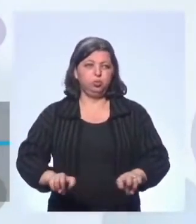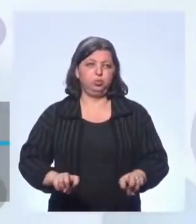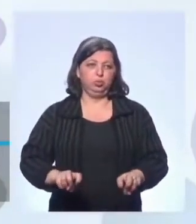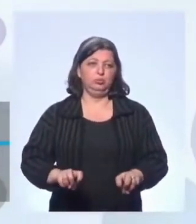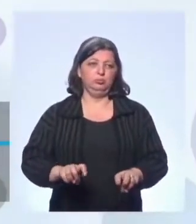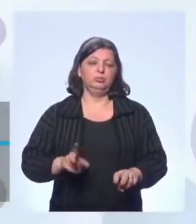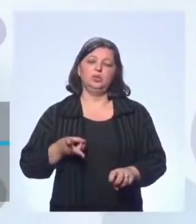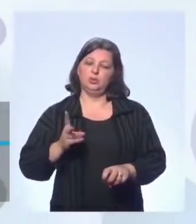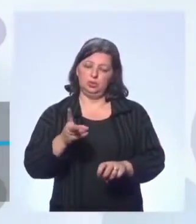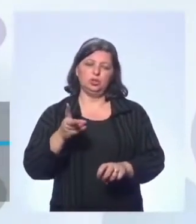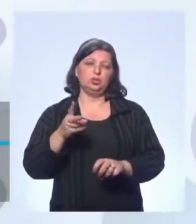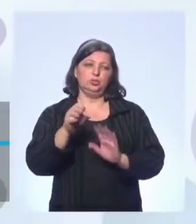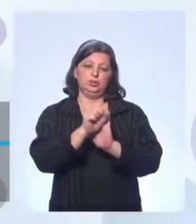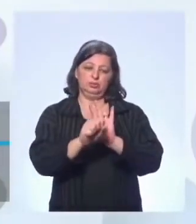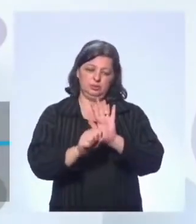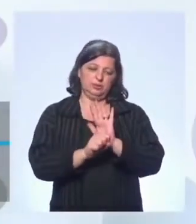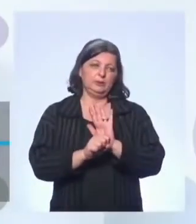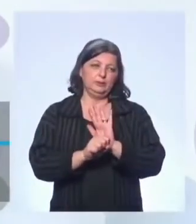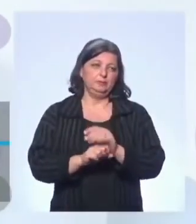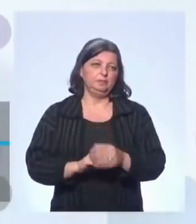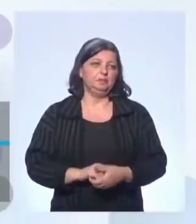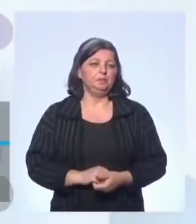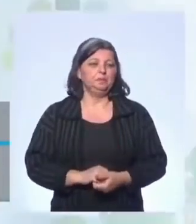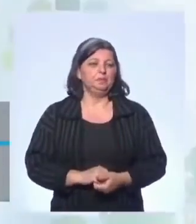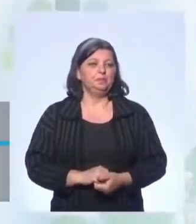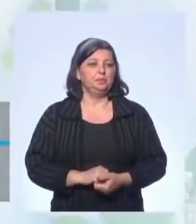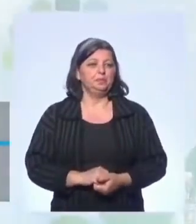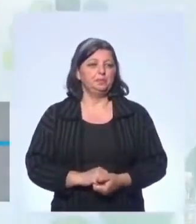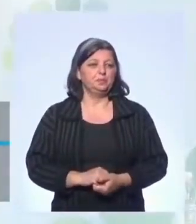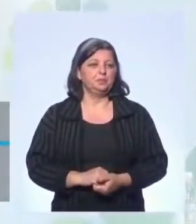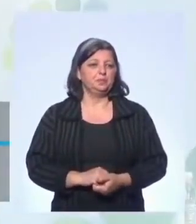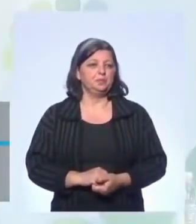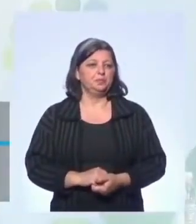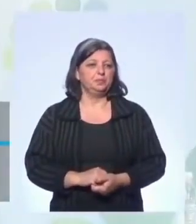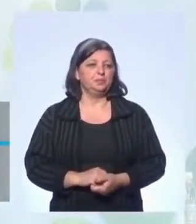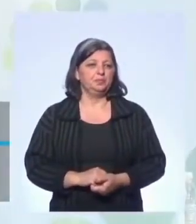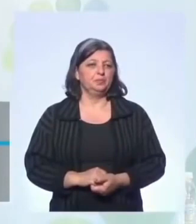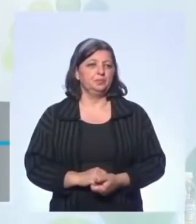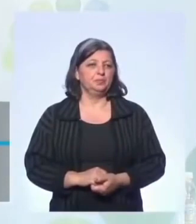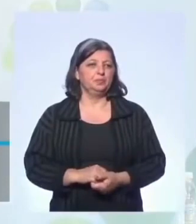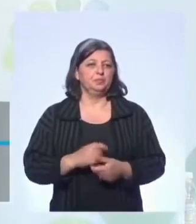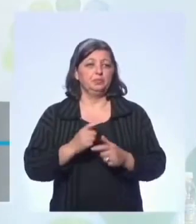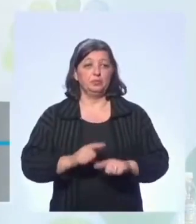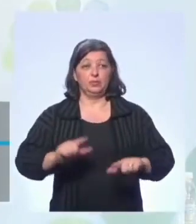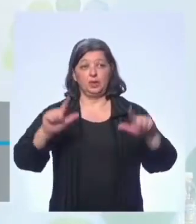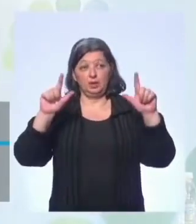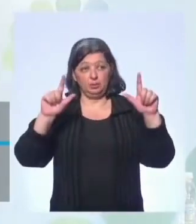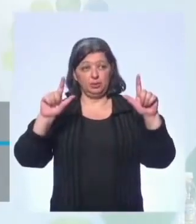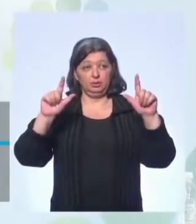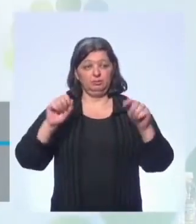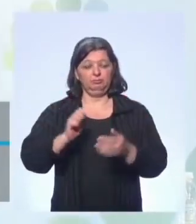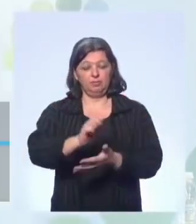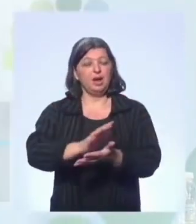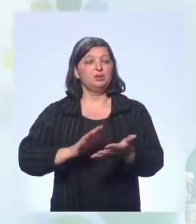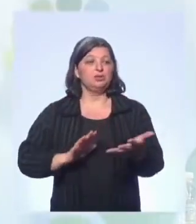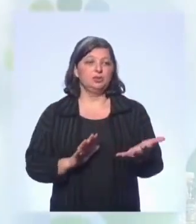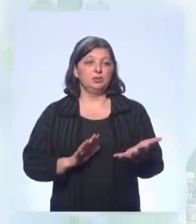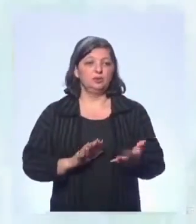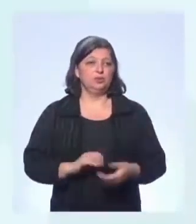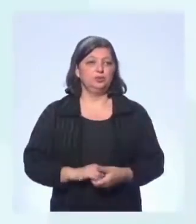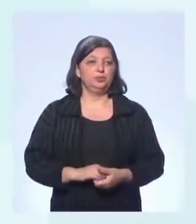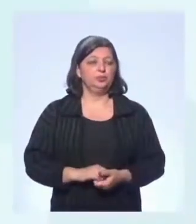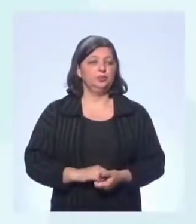dos séculos. Legal, galerinha? Vamos então para a próxima tela. Atividade.